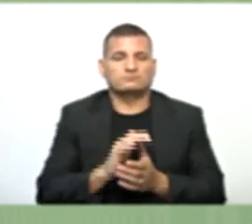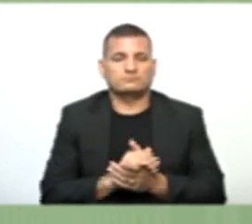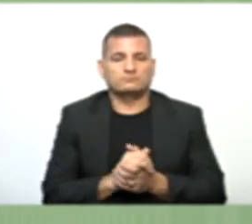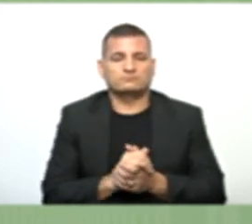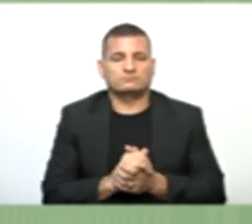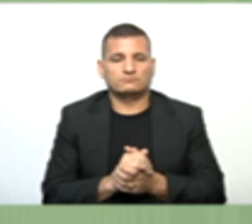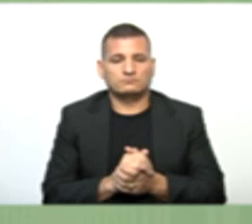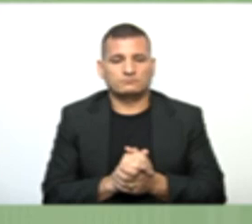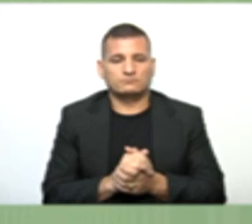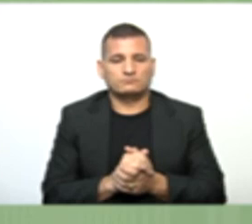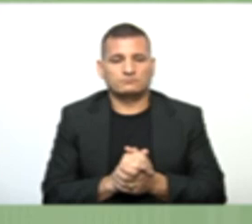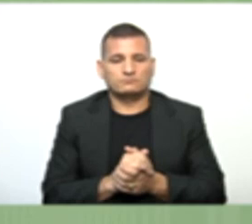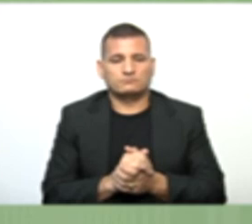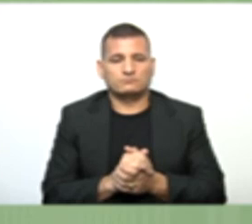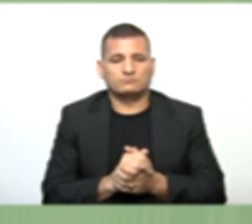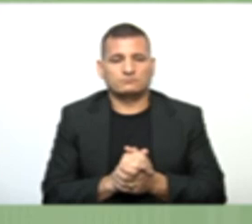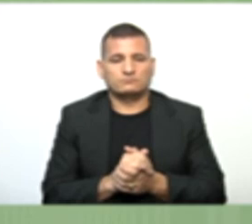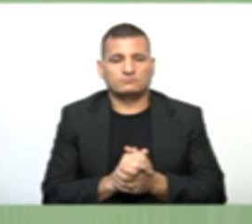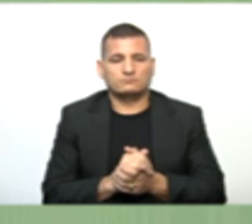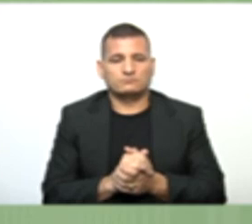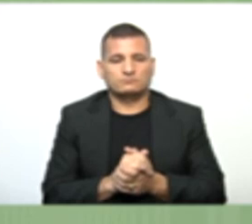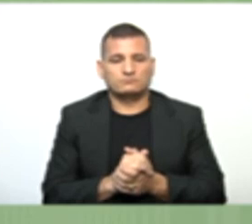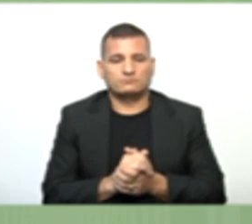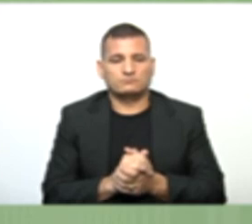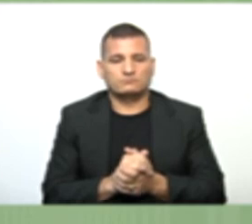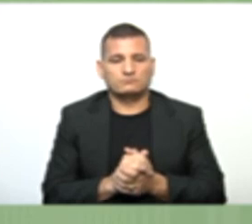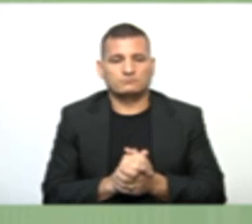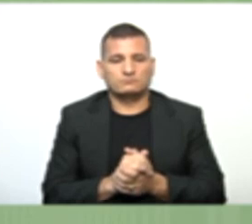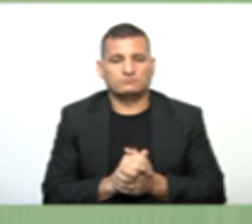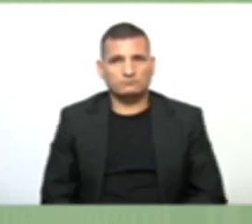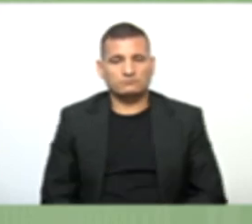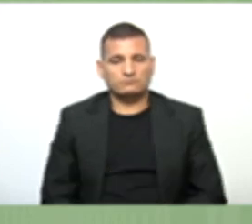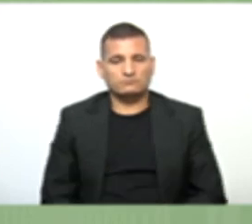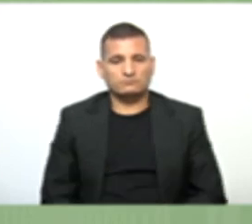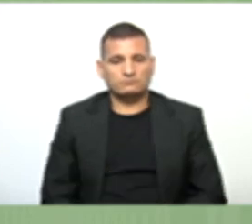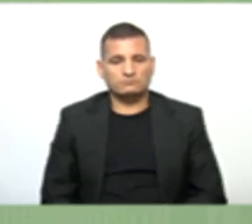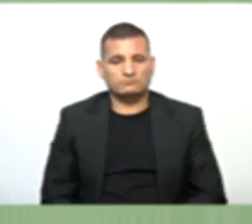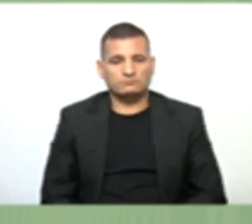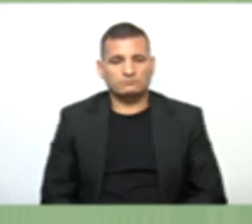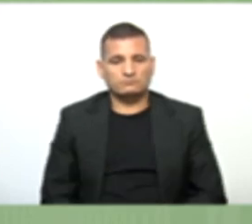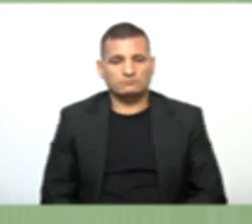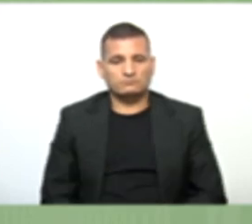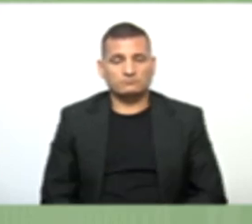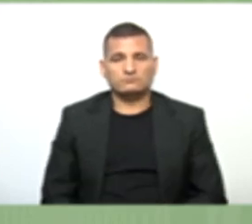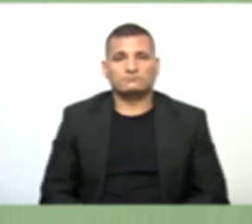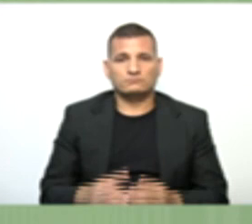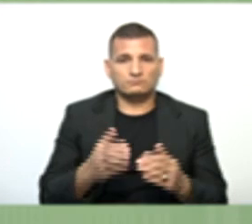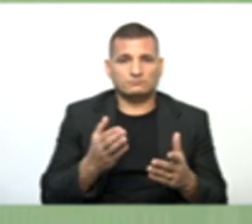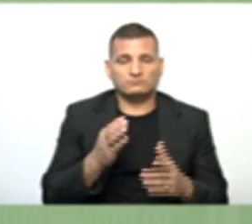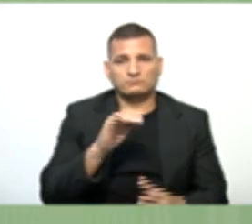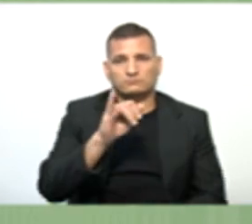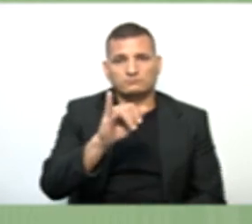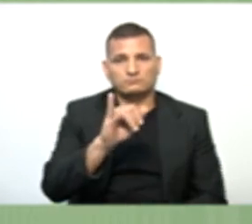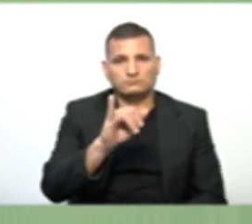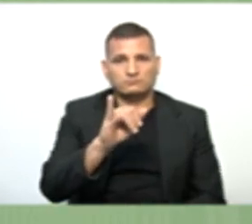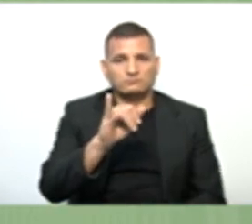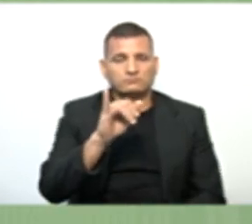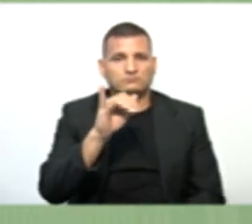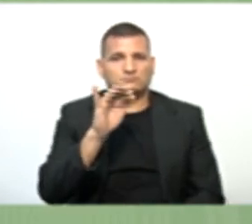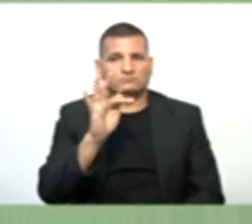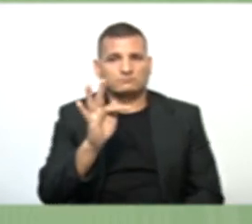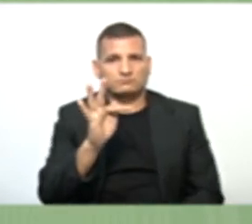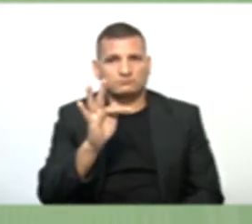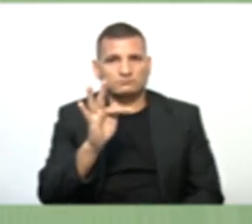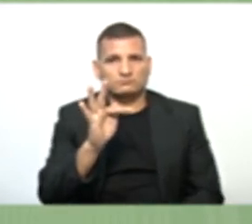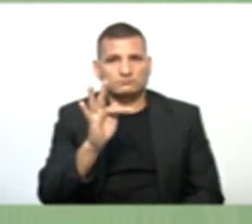Bom, nós temos aqui, então, a condição, certo? Então, o comando if, na